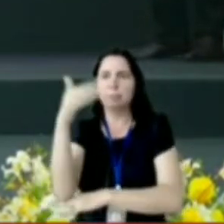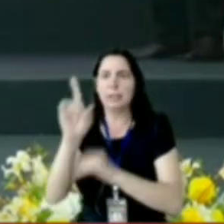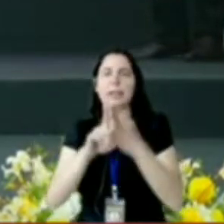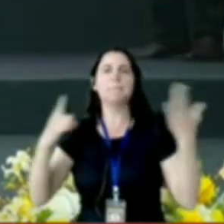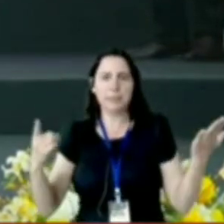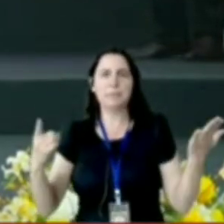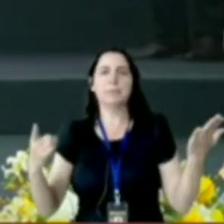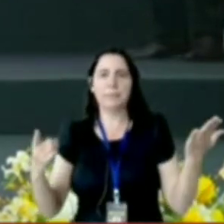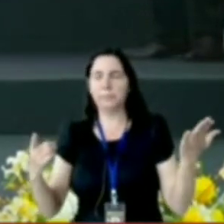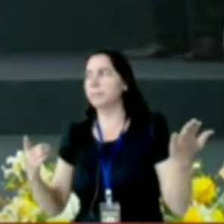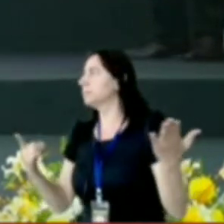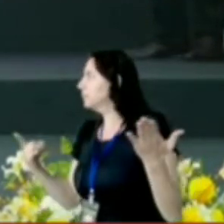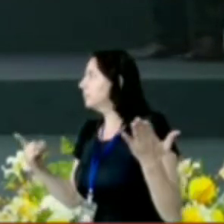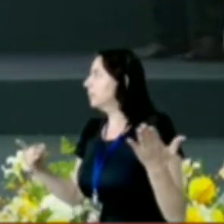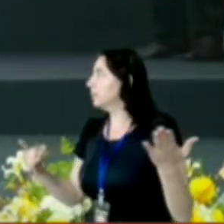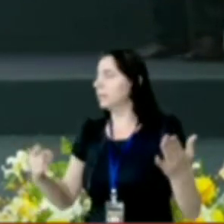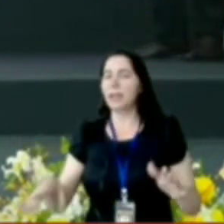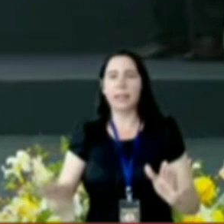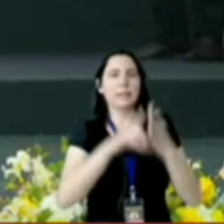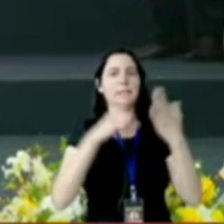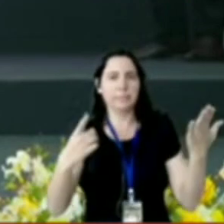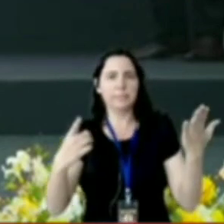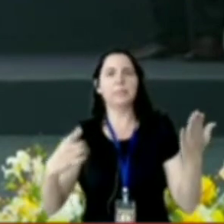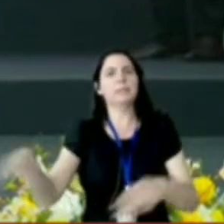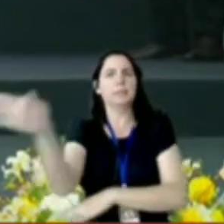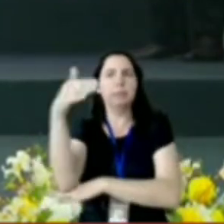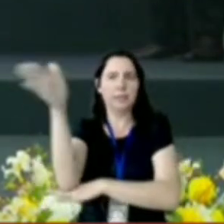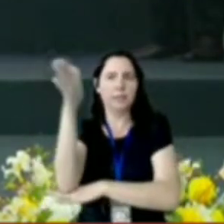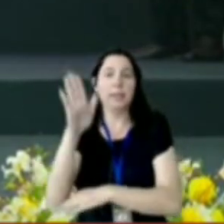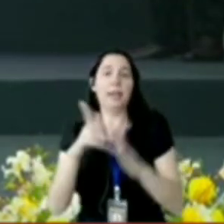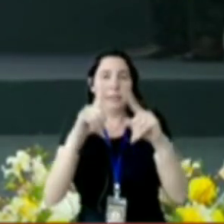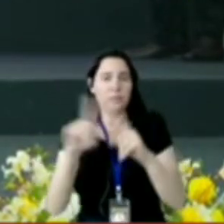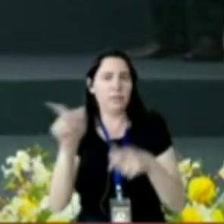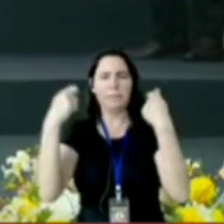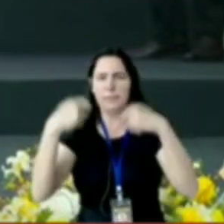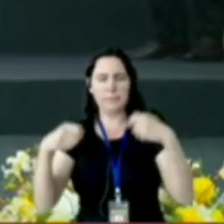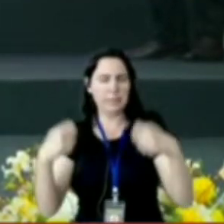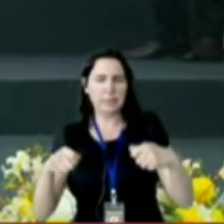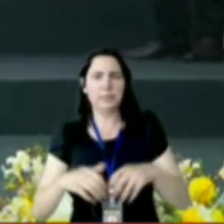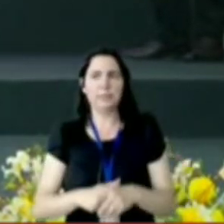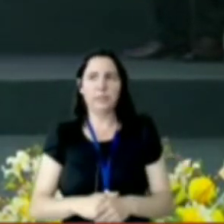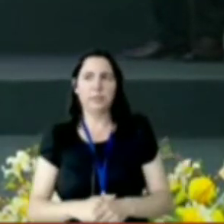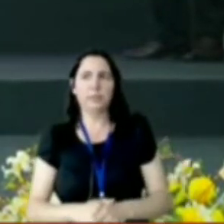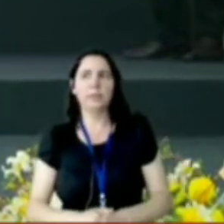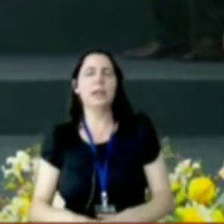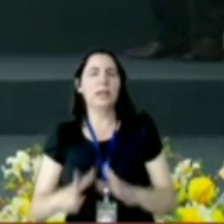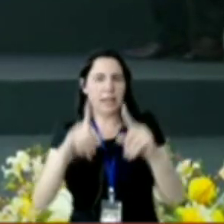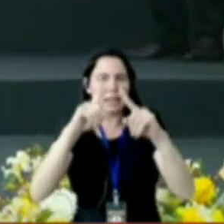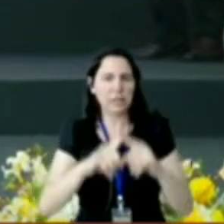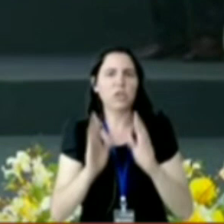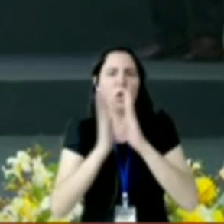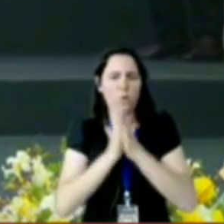Essa é a bandeira. A igreja não precisa tomar partido. A igreja ora pelos governantes, ora